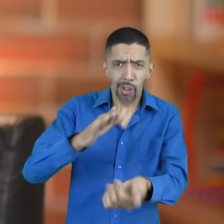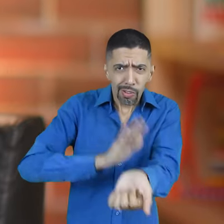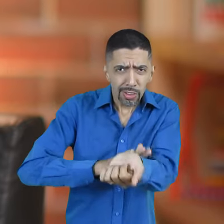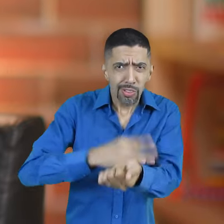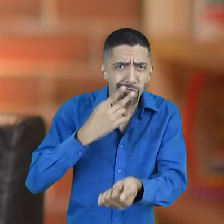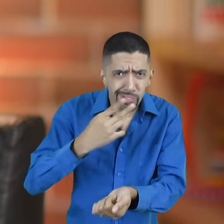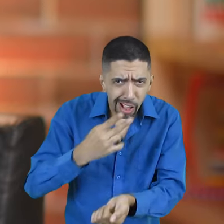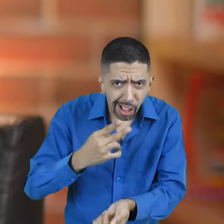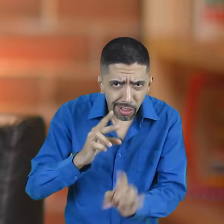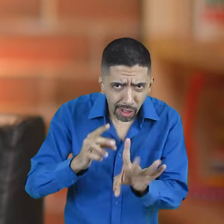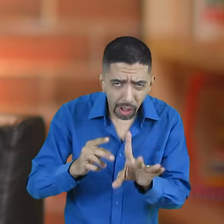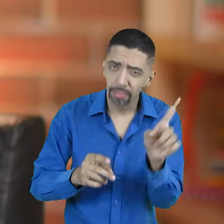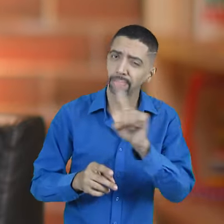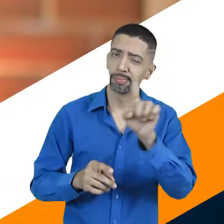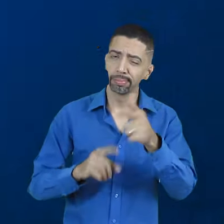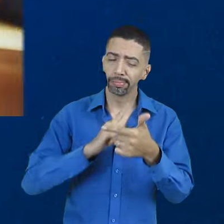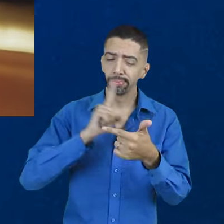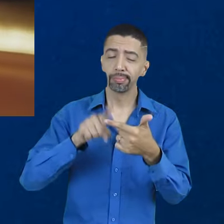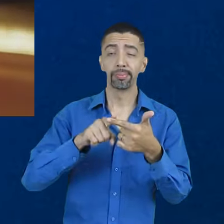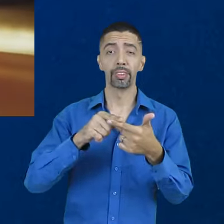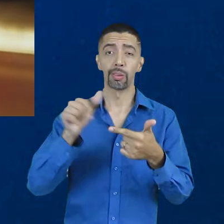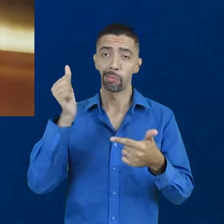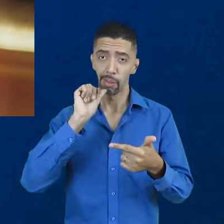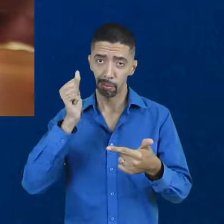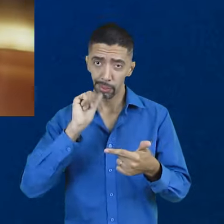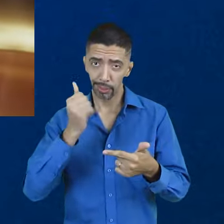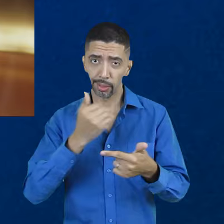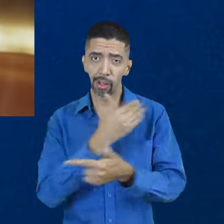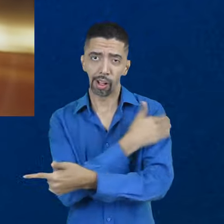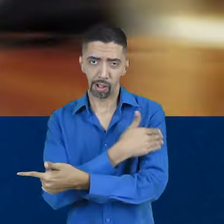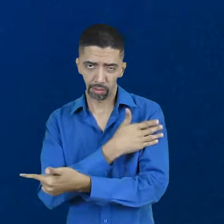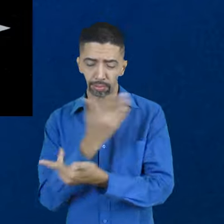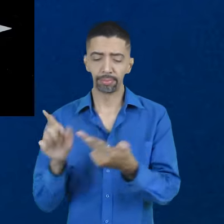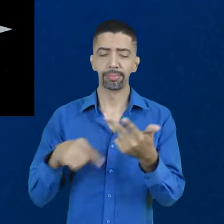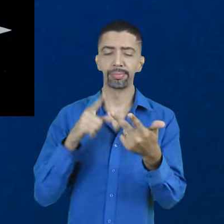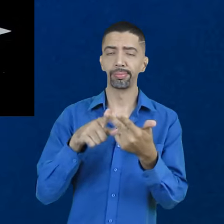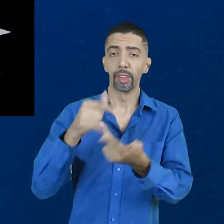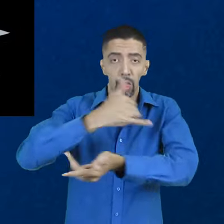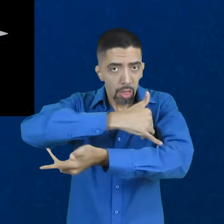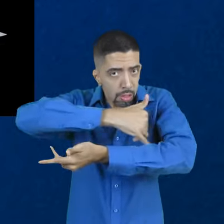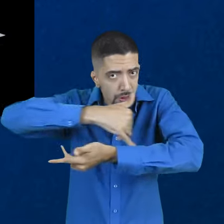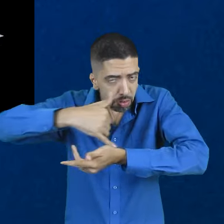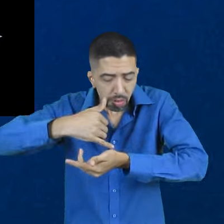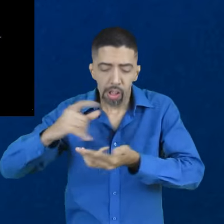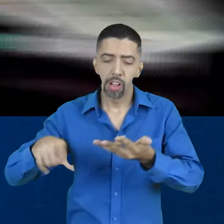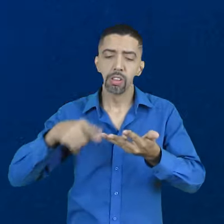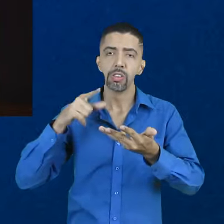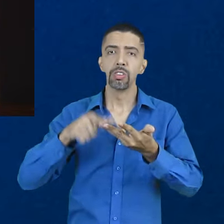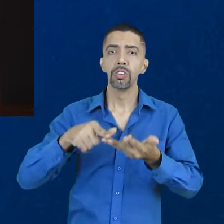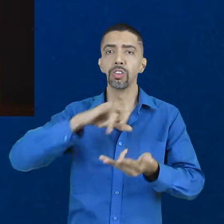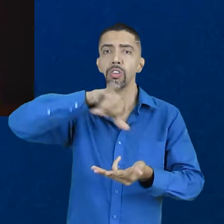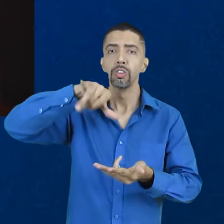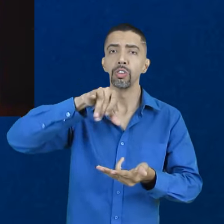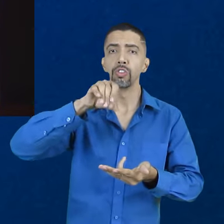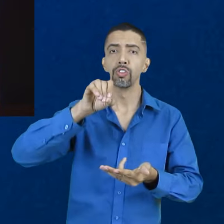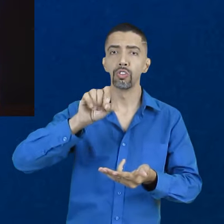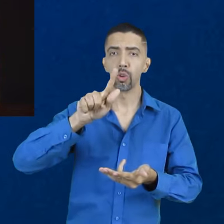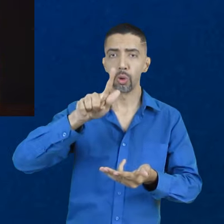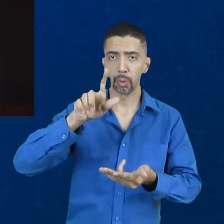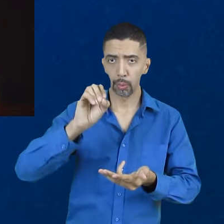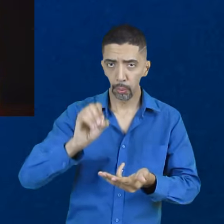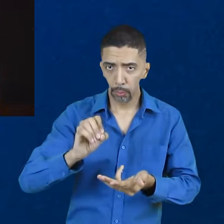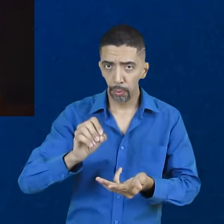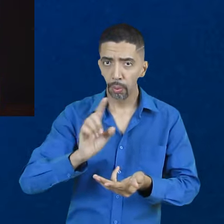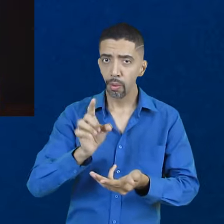do cigarro? Não, nós temos os vícios da bebida, nós temos os vícios de drogas, nós temos os vícios de jogos. Estou falando